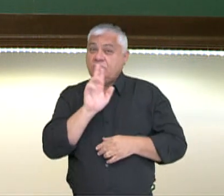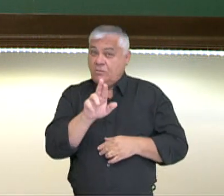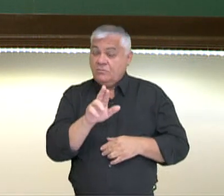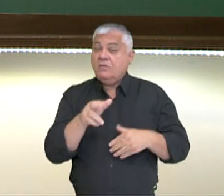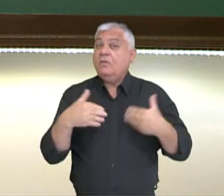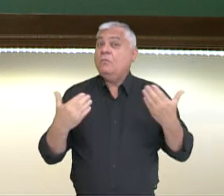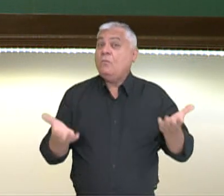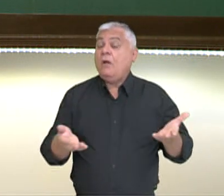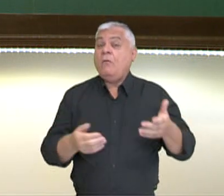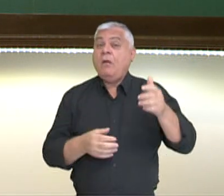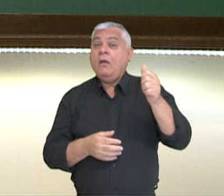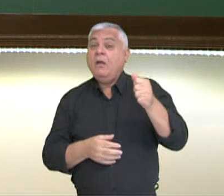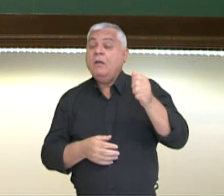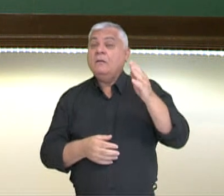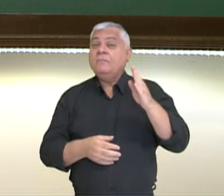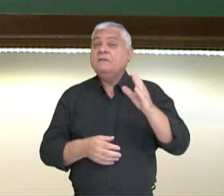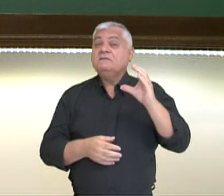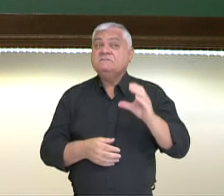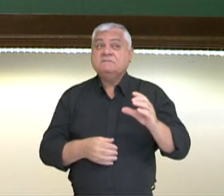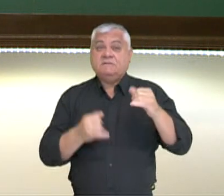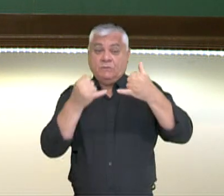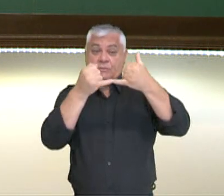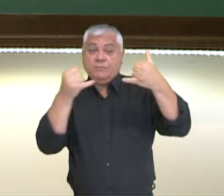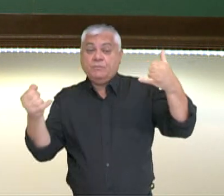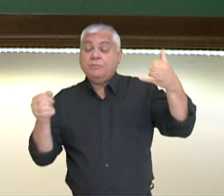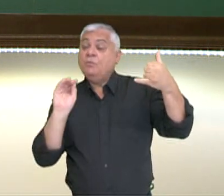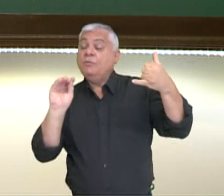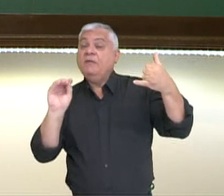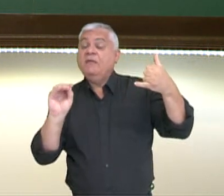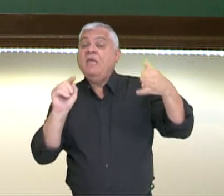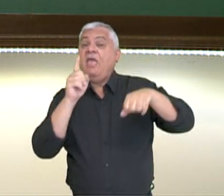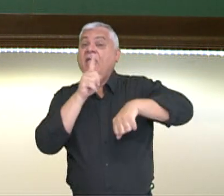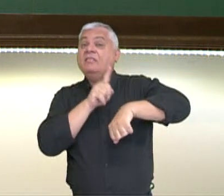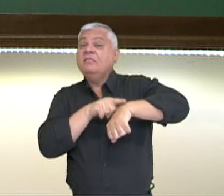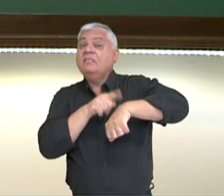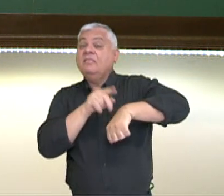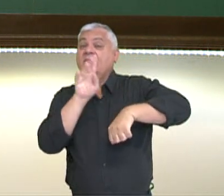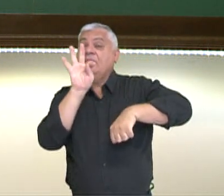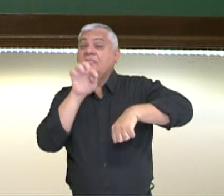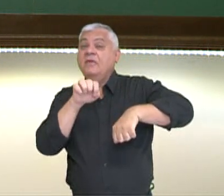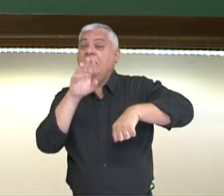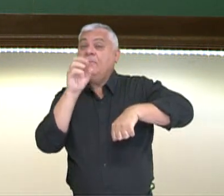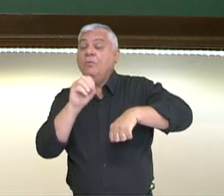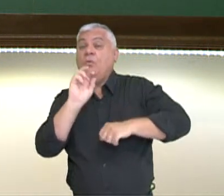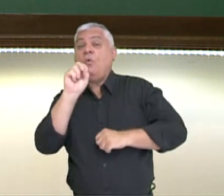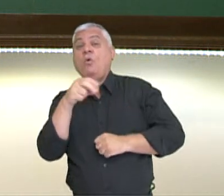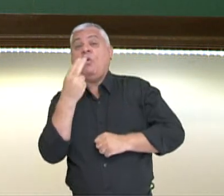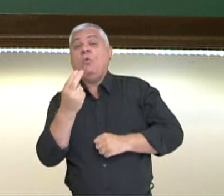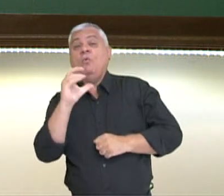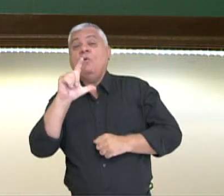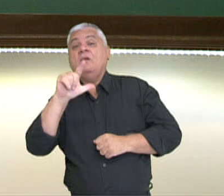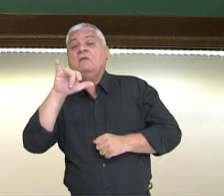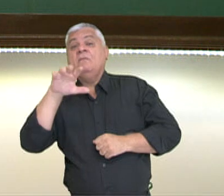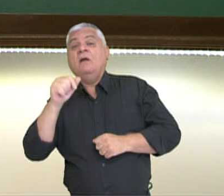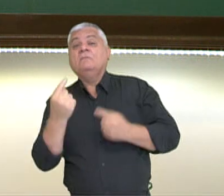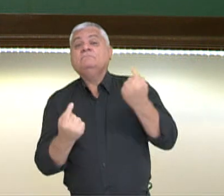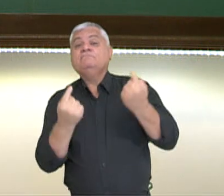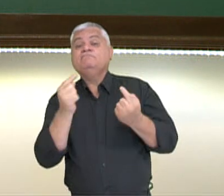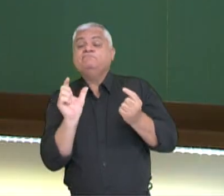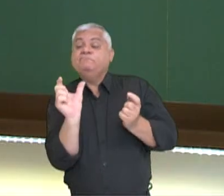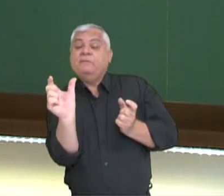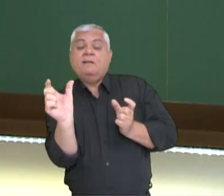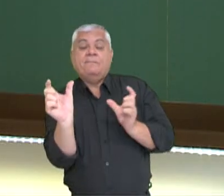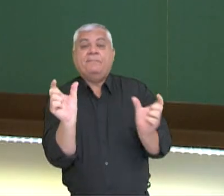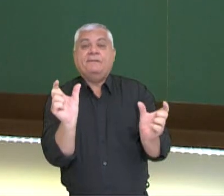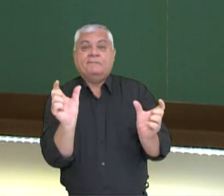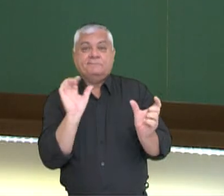responderem, colocarem ali ao lado da frase, é sobre o clima ou sobre o tempo que nós estamos falando. Então, nós tínhamos ali